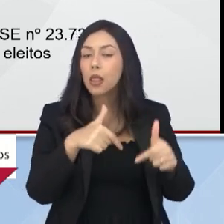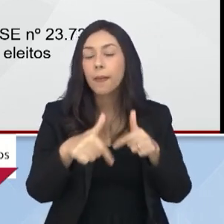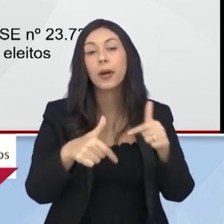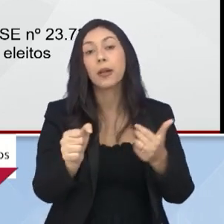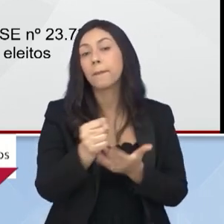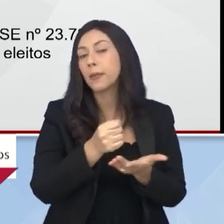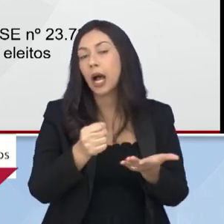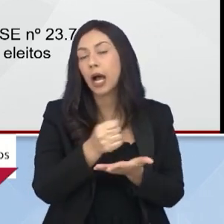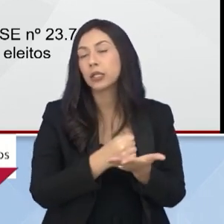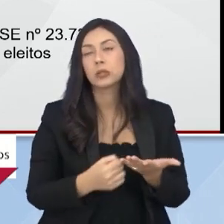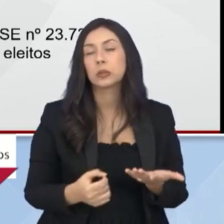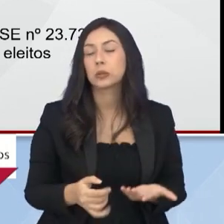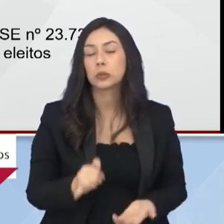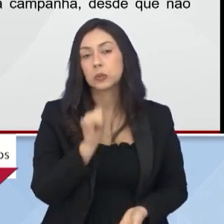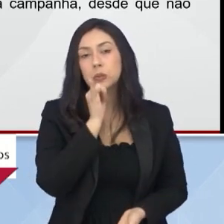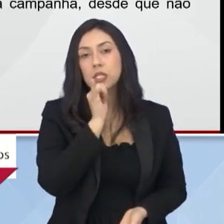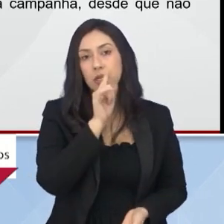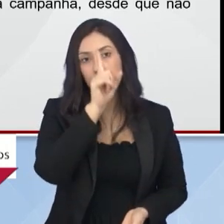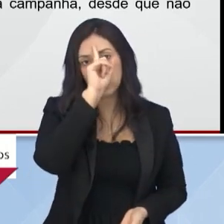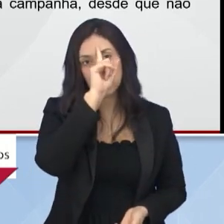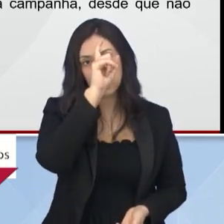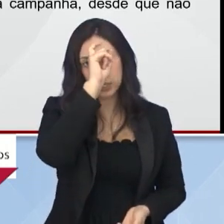um hospital alguma coisa